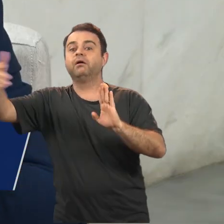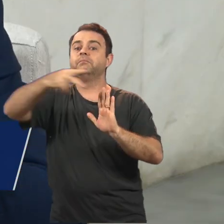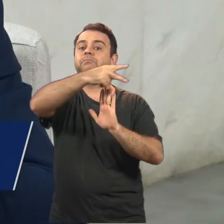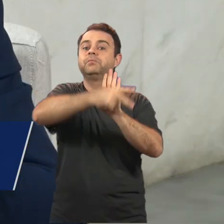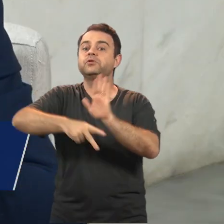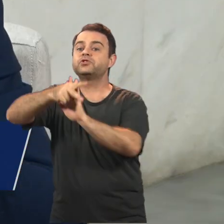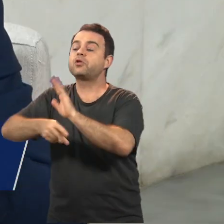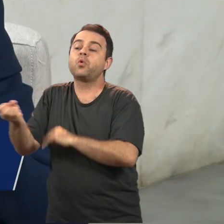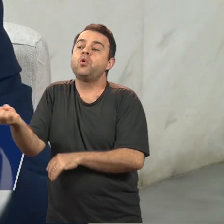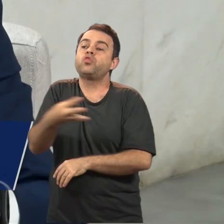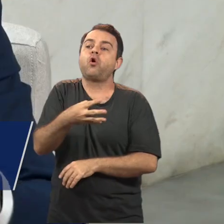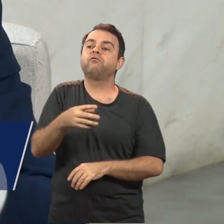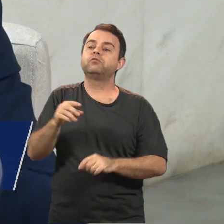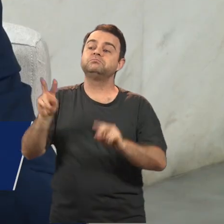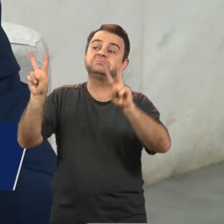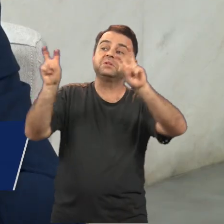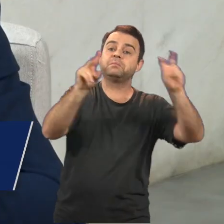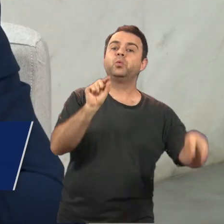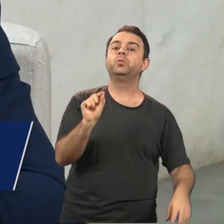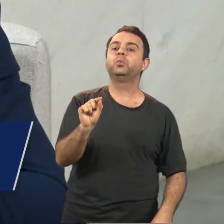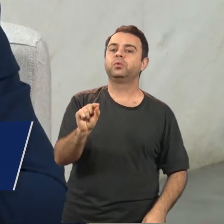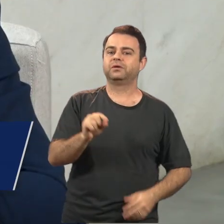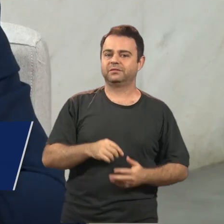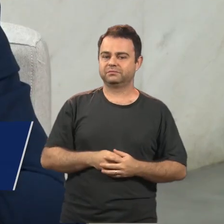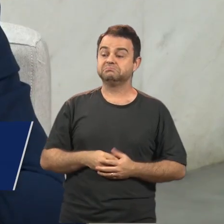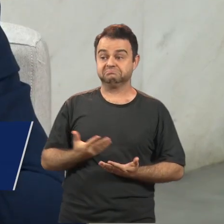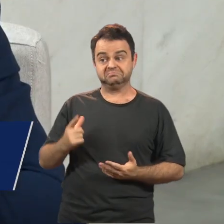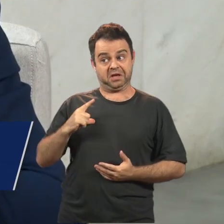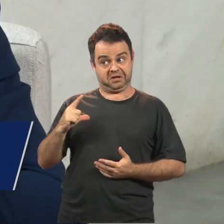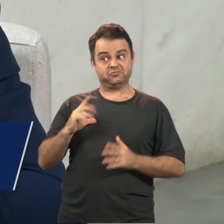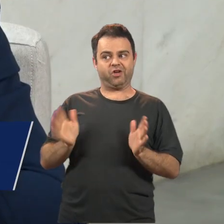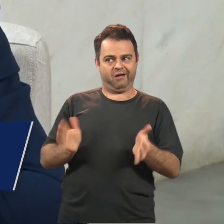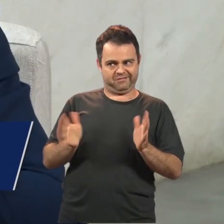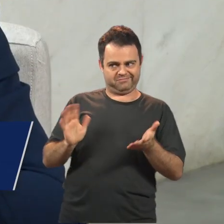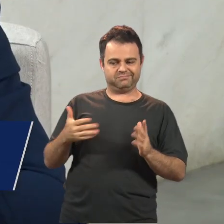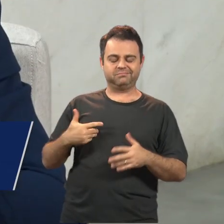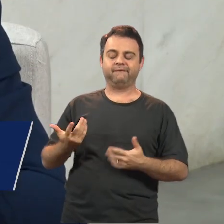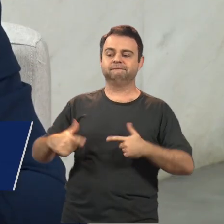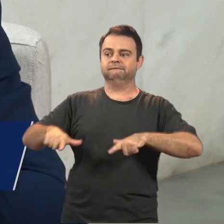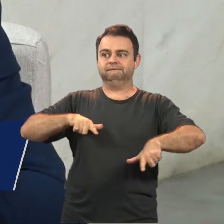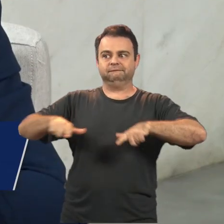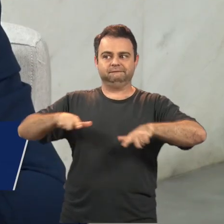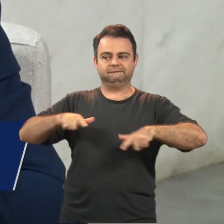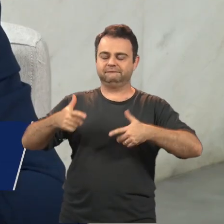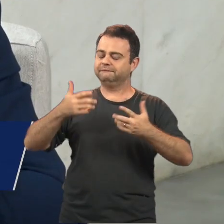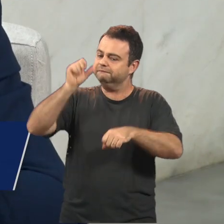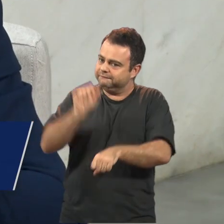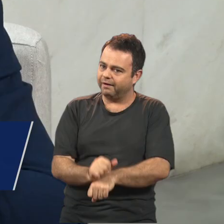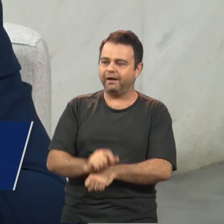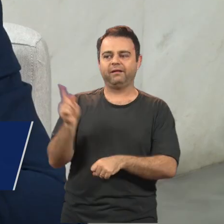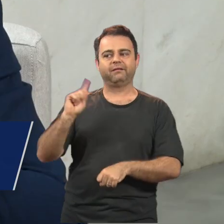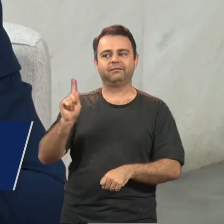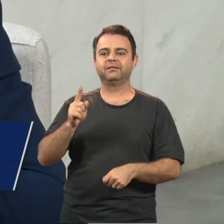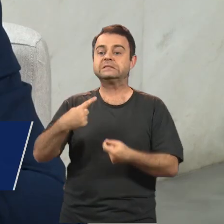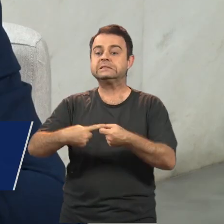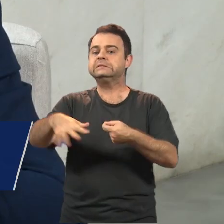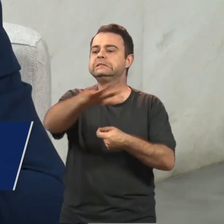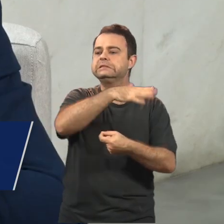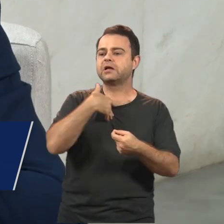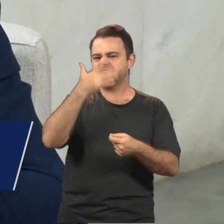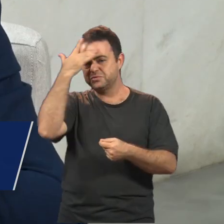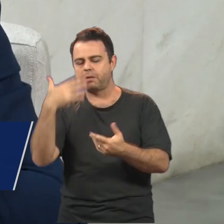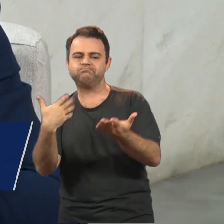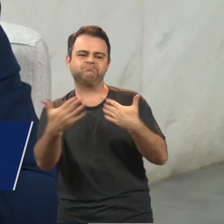o trabalho incansável pela nossa cidade. As pessoas podem esperar, sim, seriedade, as pessoas podem